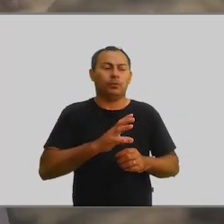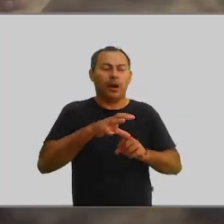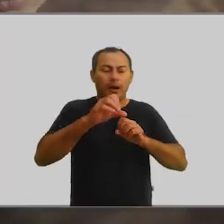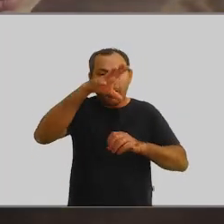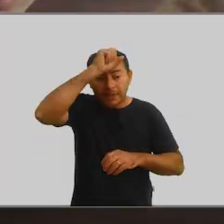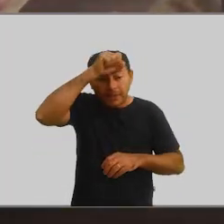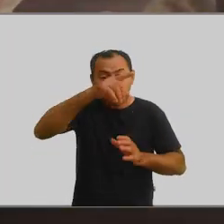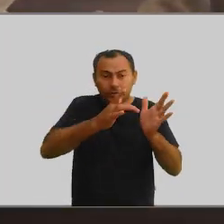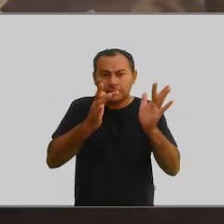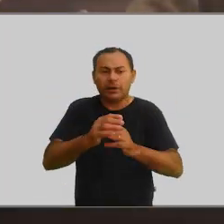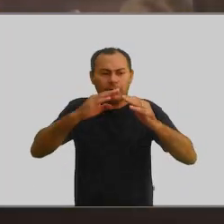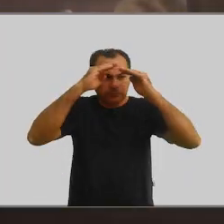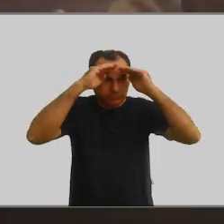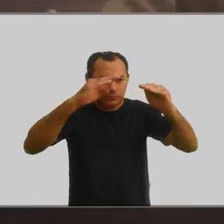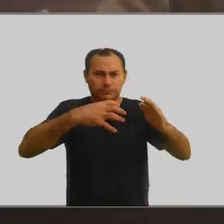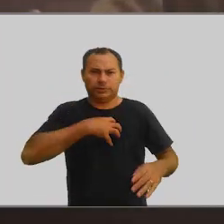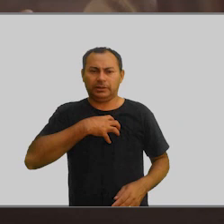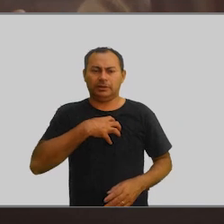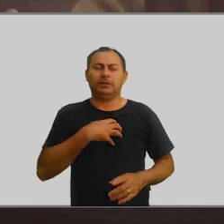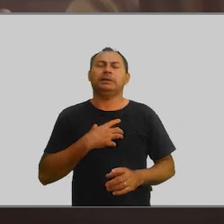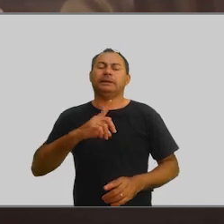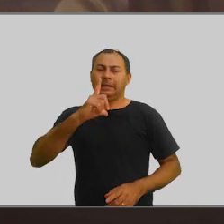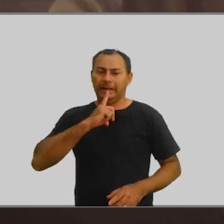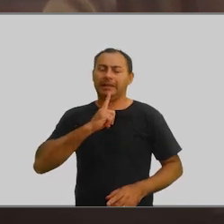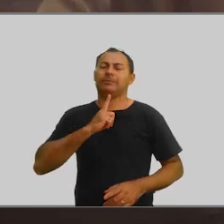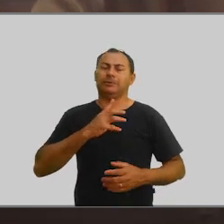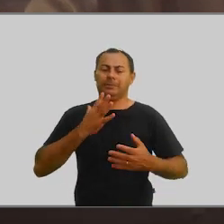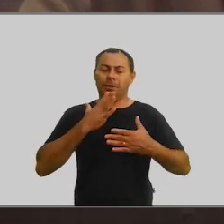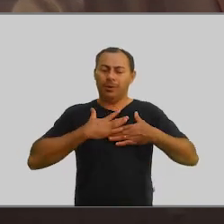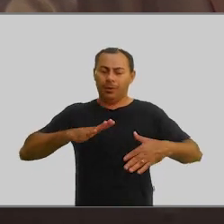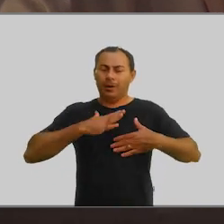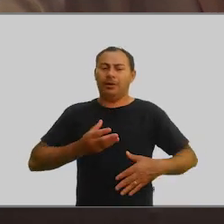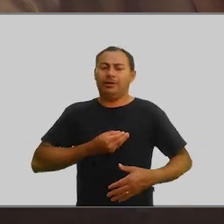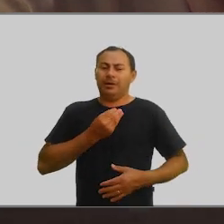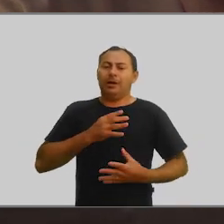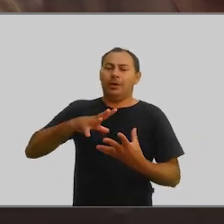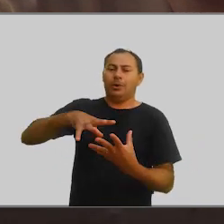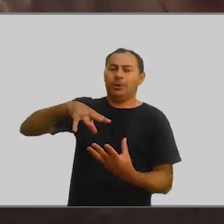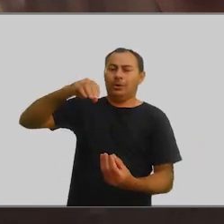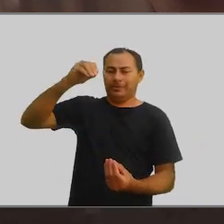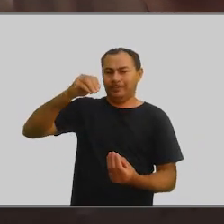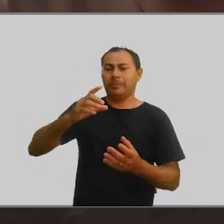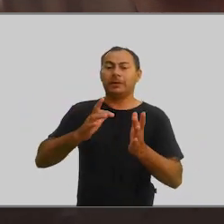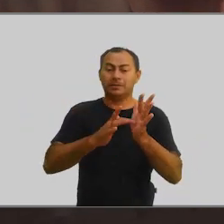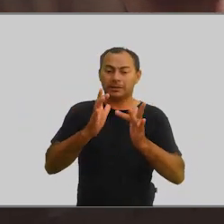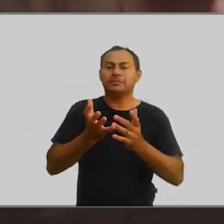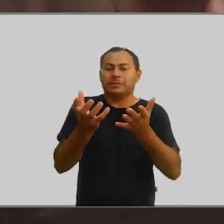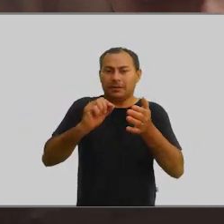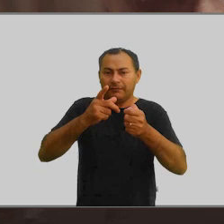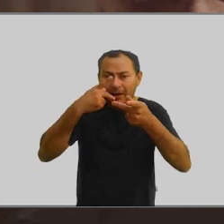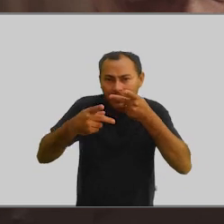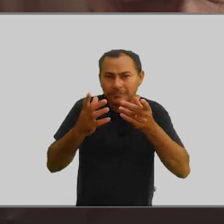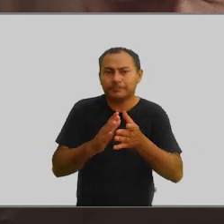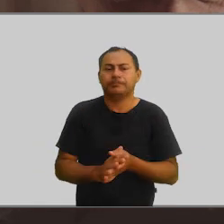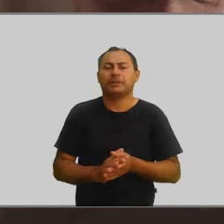dele. Depois que tivermos cumprido estas condições, encontraremos descanso para nossas almas. Foi isso que Jesus quis